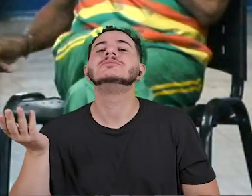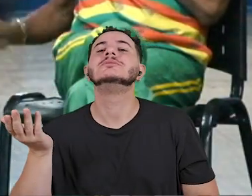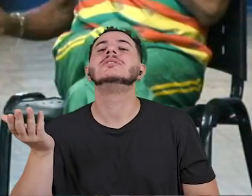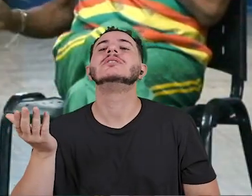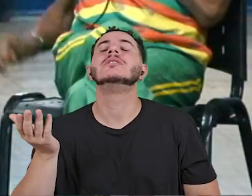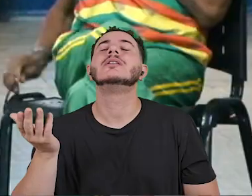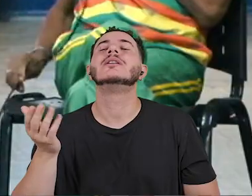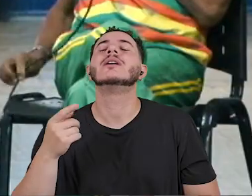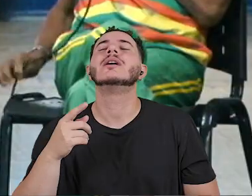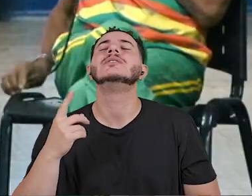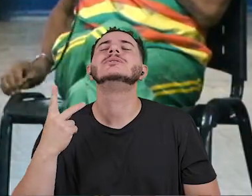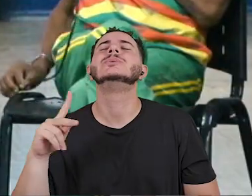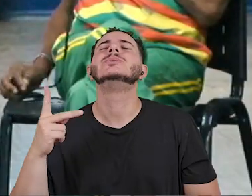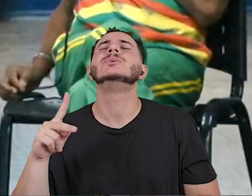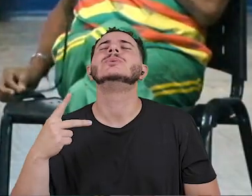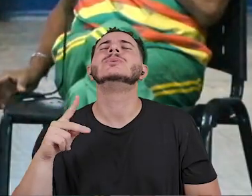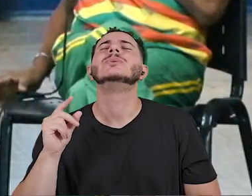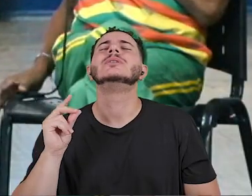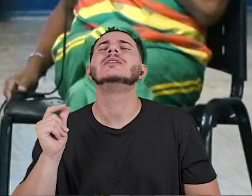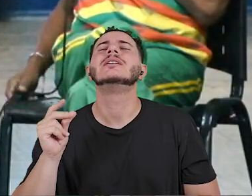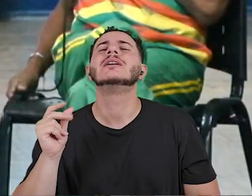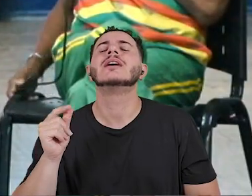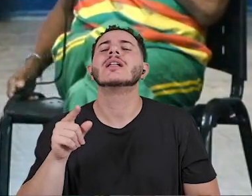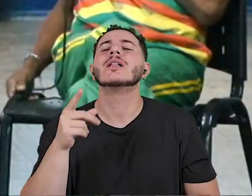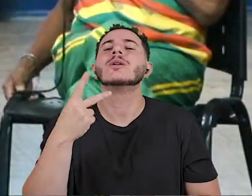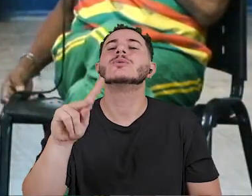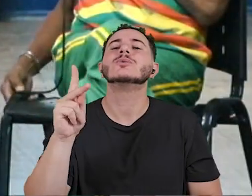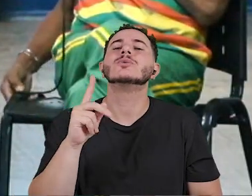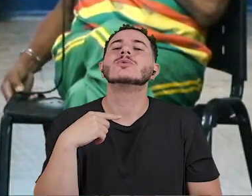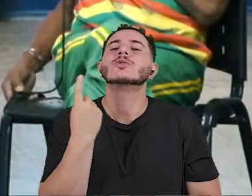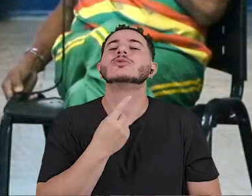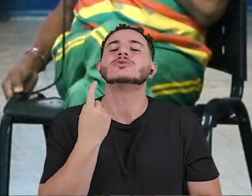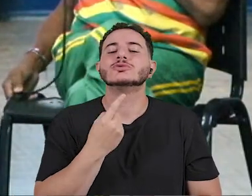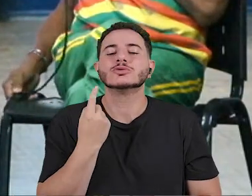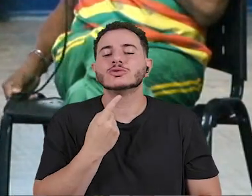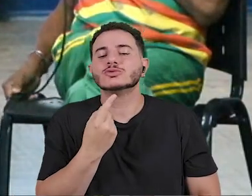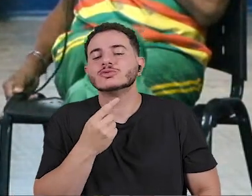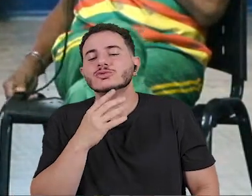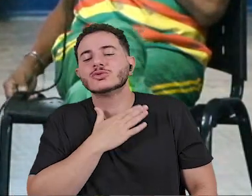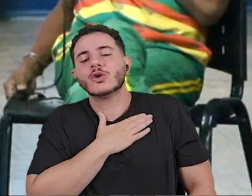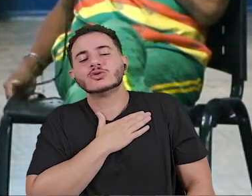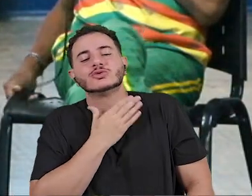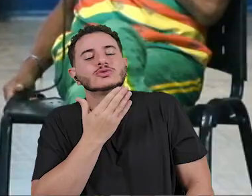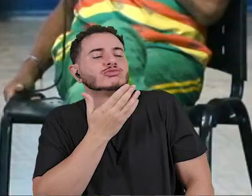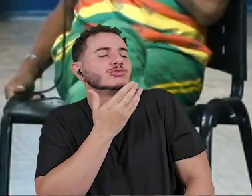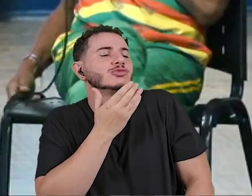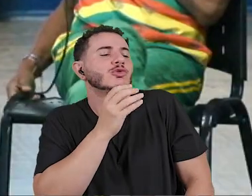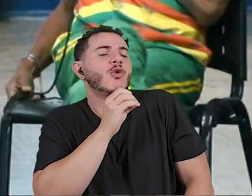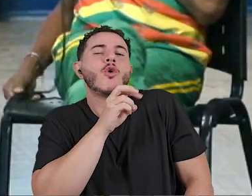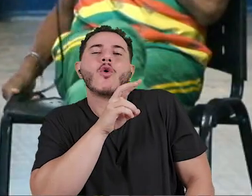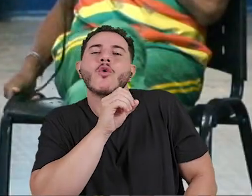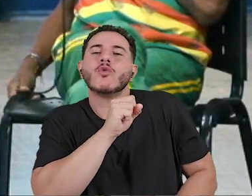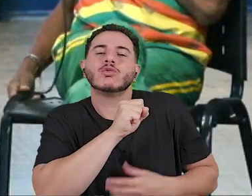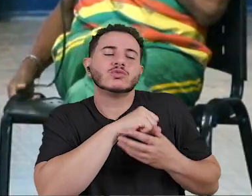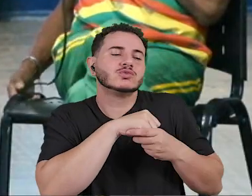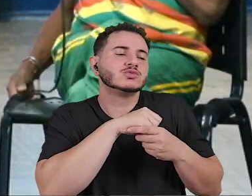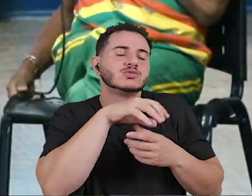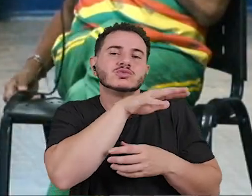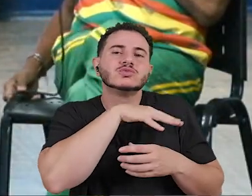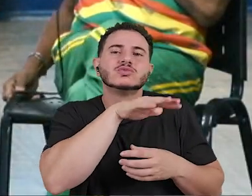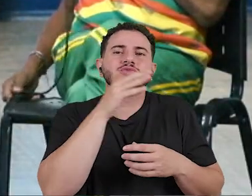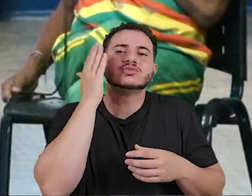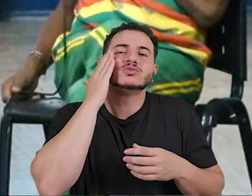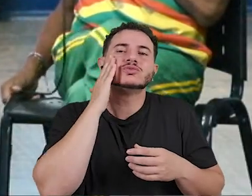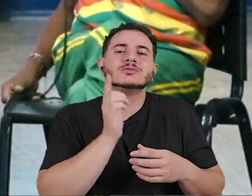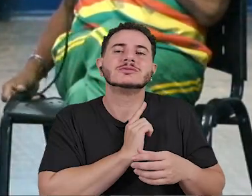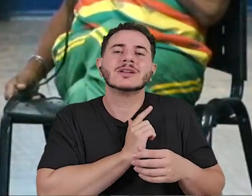outras também. Mas, enfim, são músicas que eu sei que representam o momento que vocês passaram